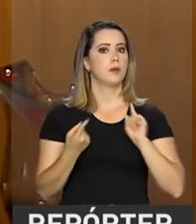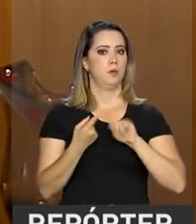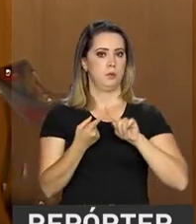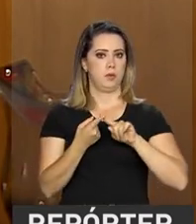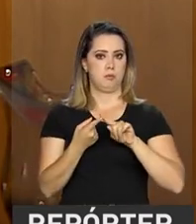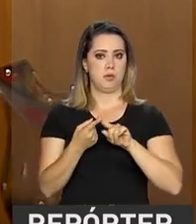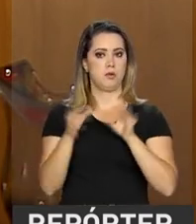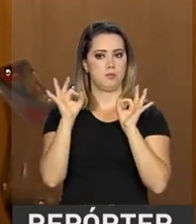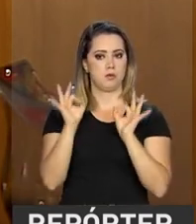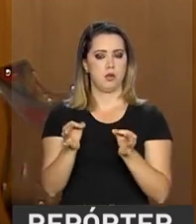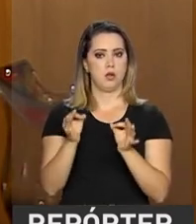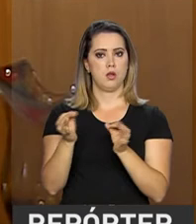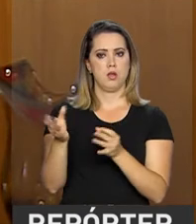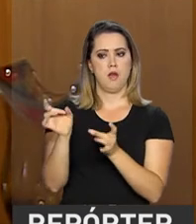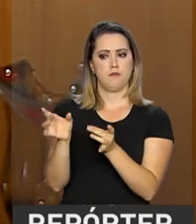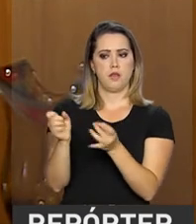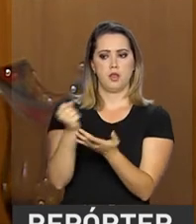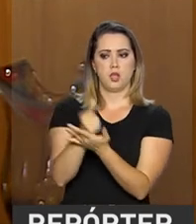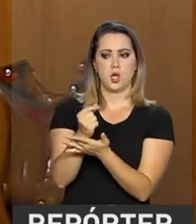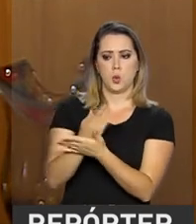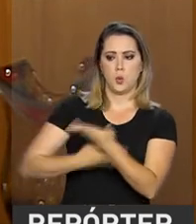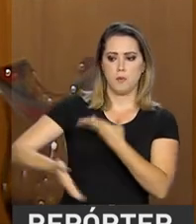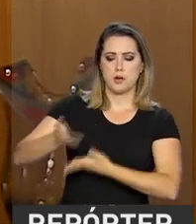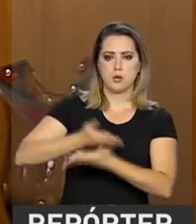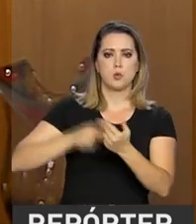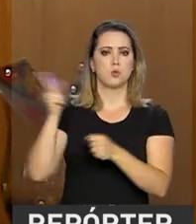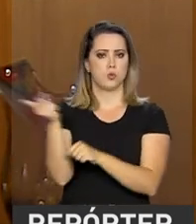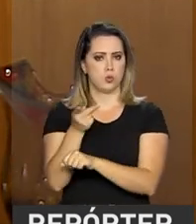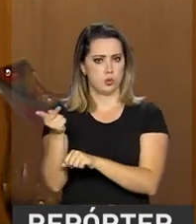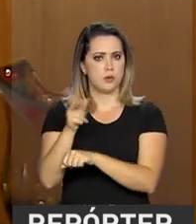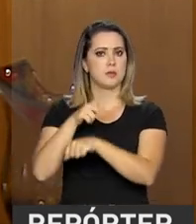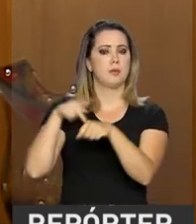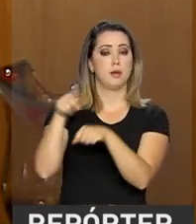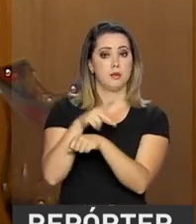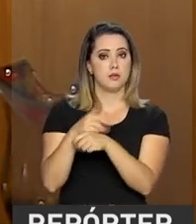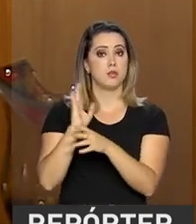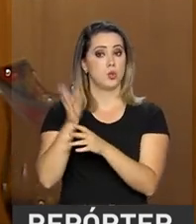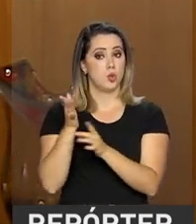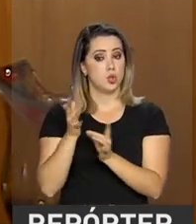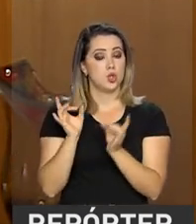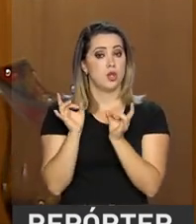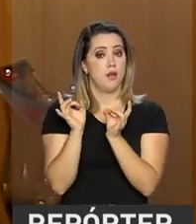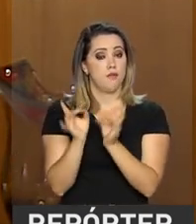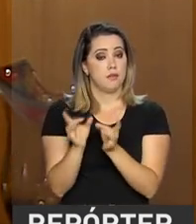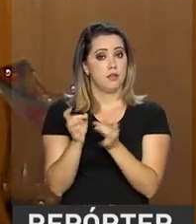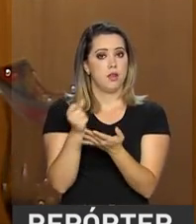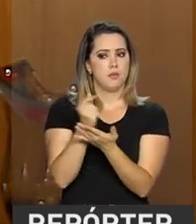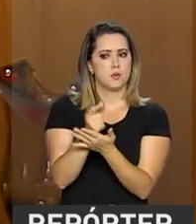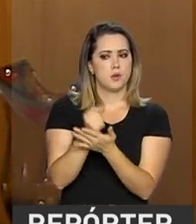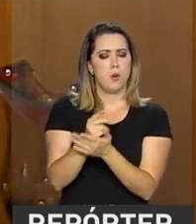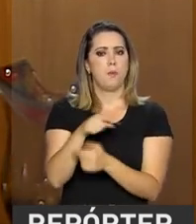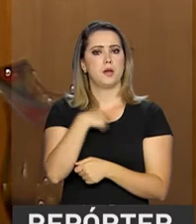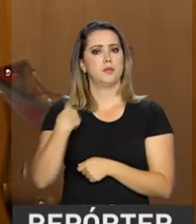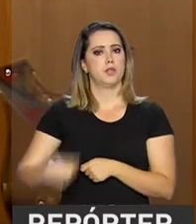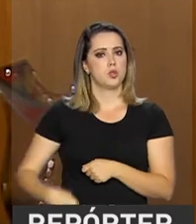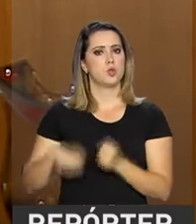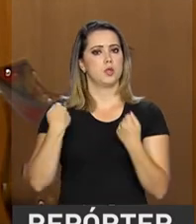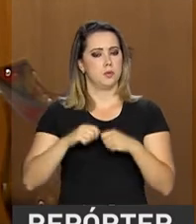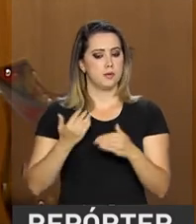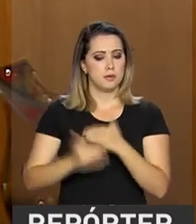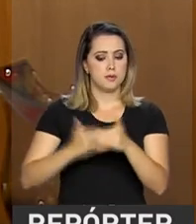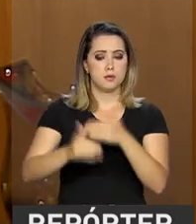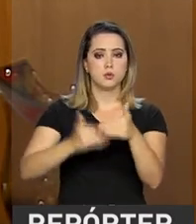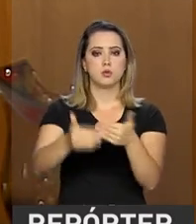a relação comercial já existente temos uma relação comercial com os chineses e isso precisa ser mantido